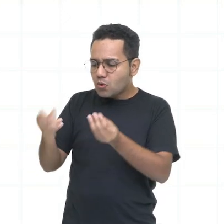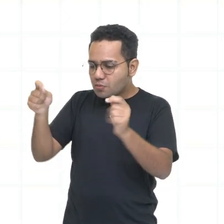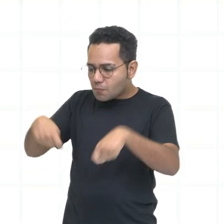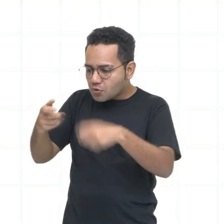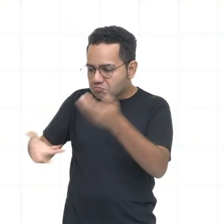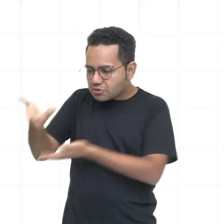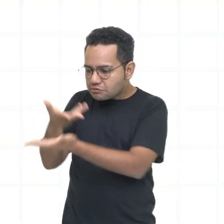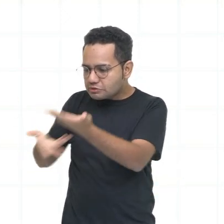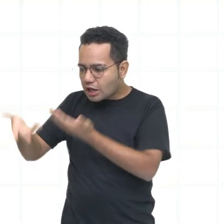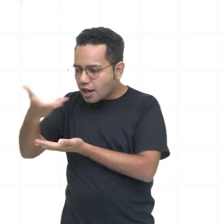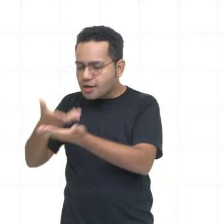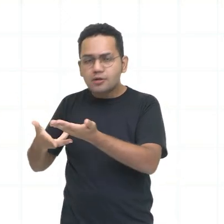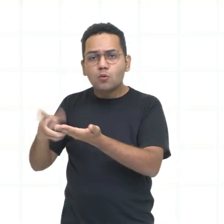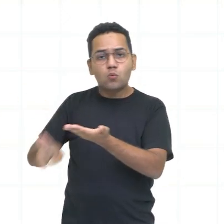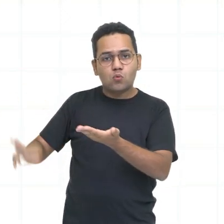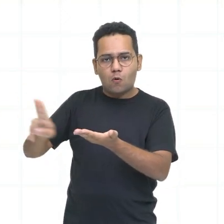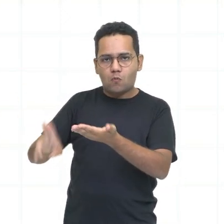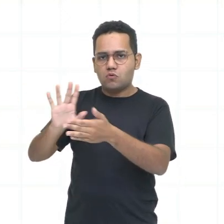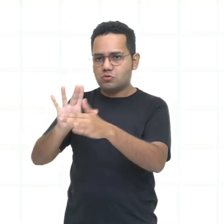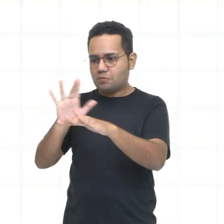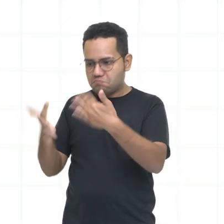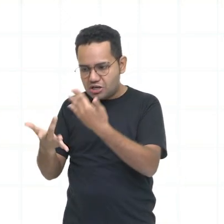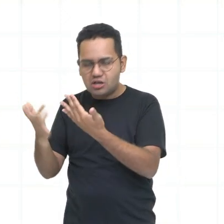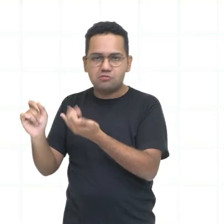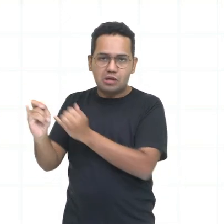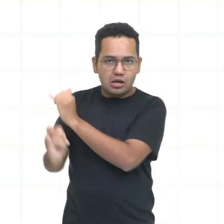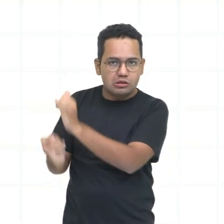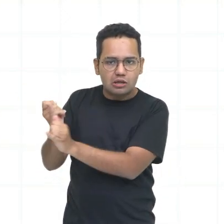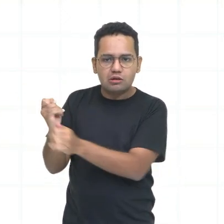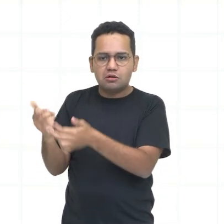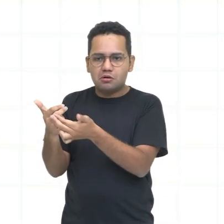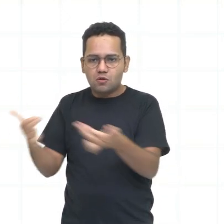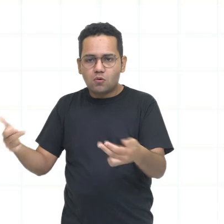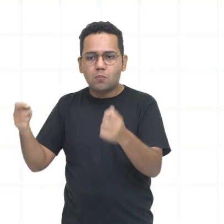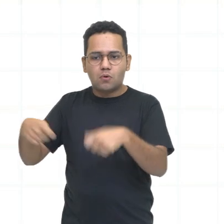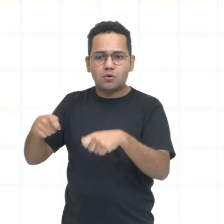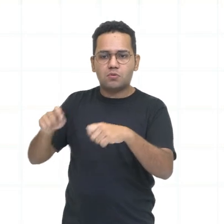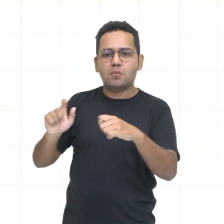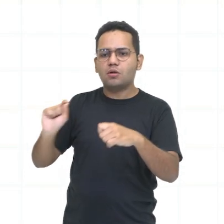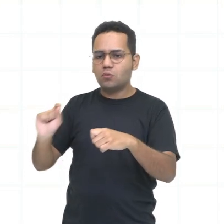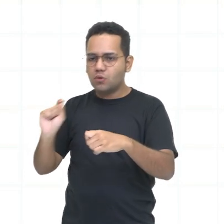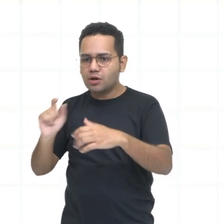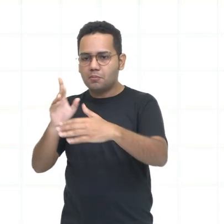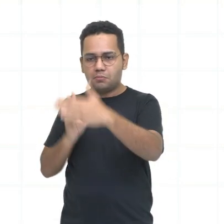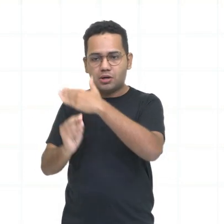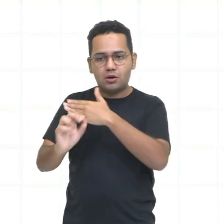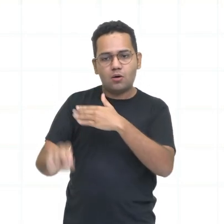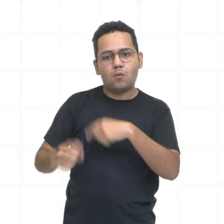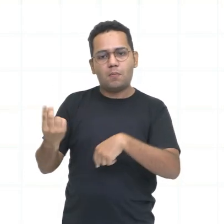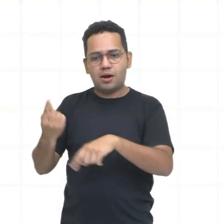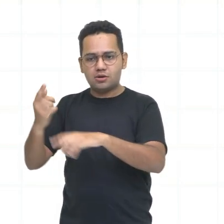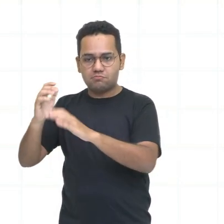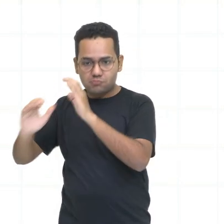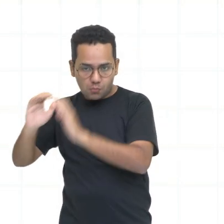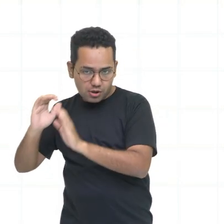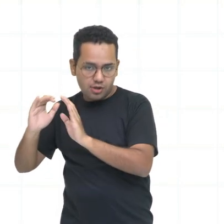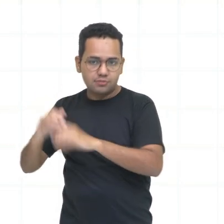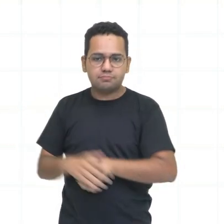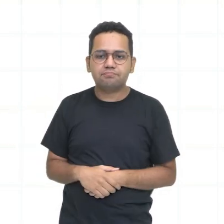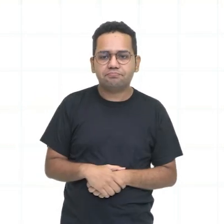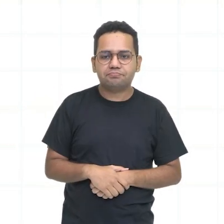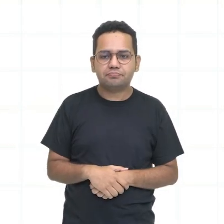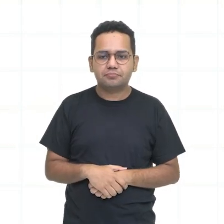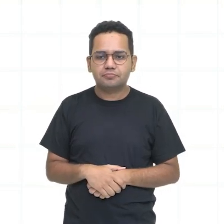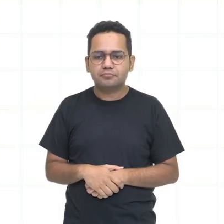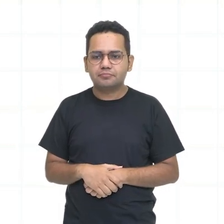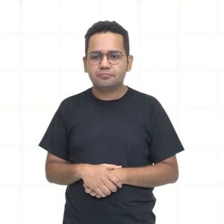migração e tecnologias de comunicação. Eles desenvolvem identidades híbridas que incorporam elementos